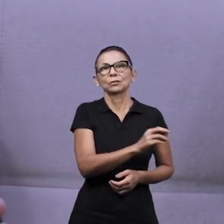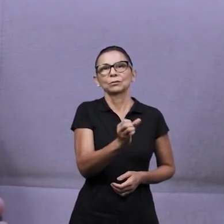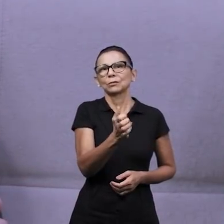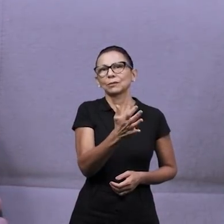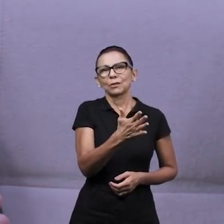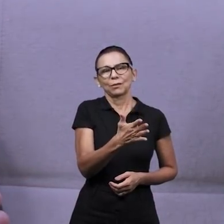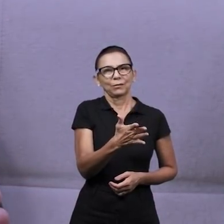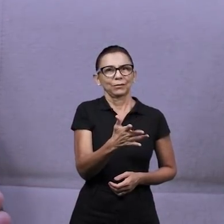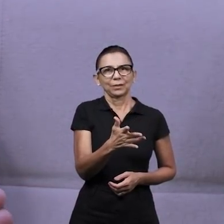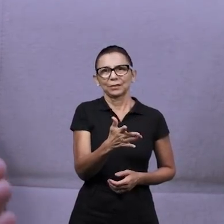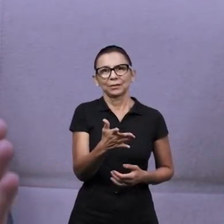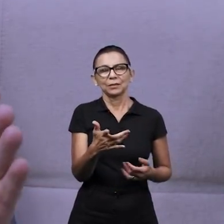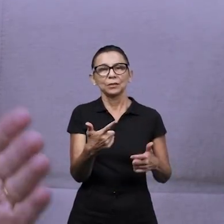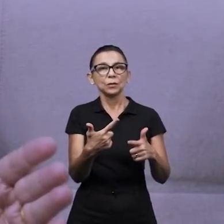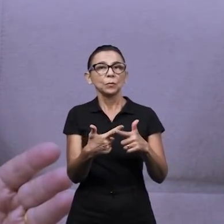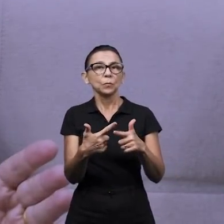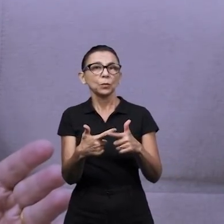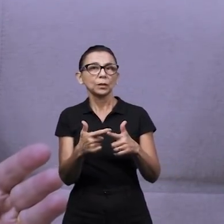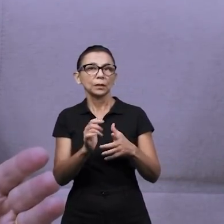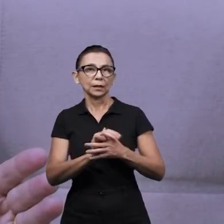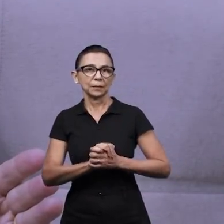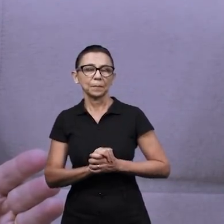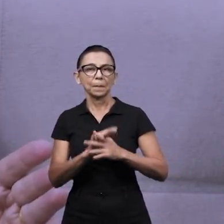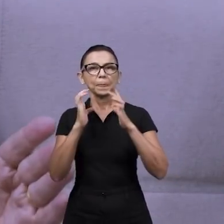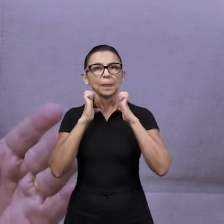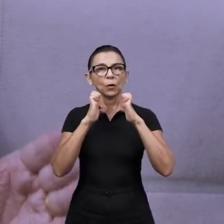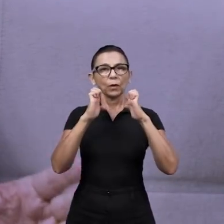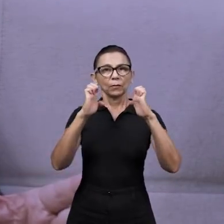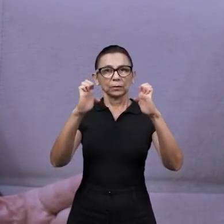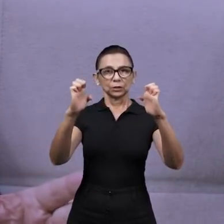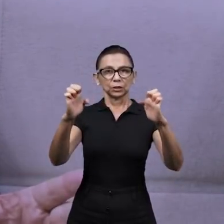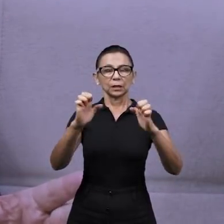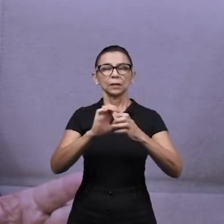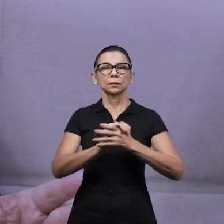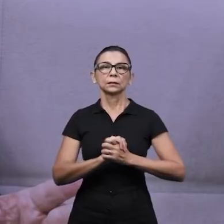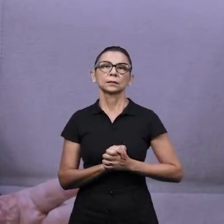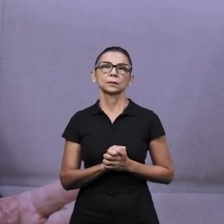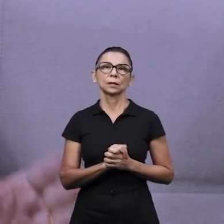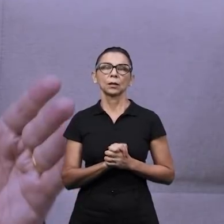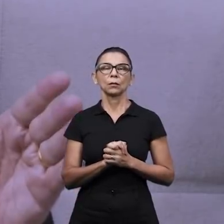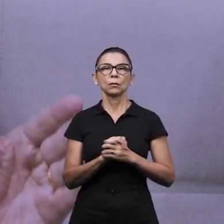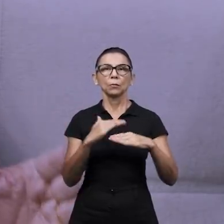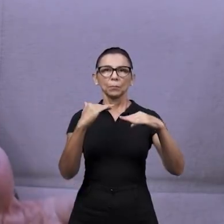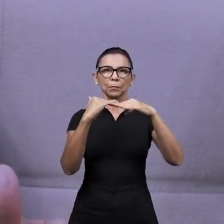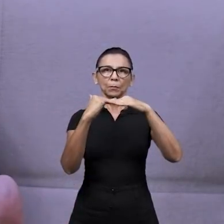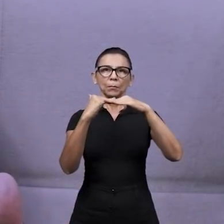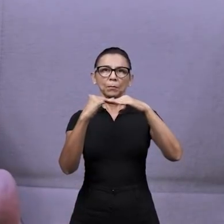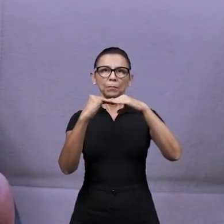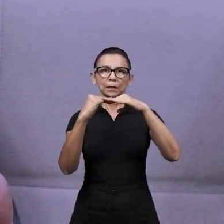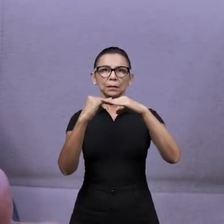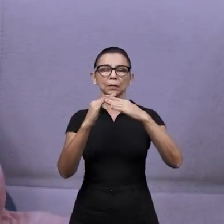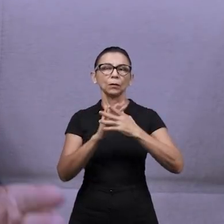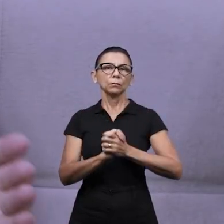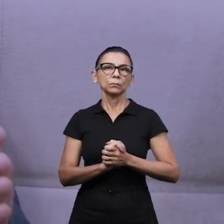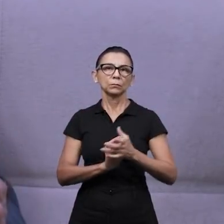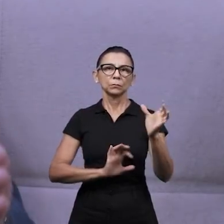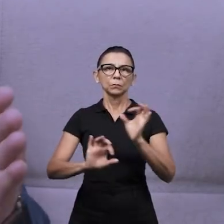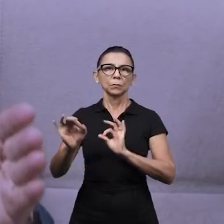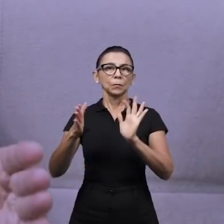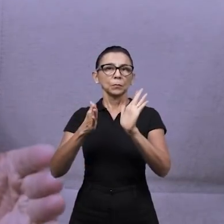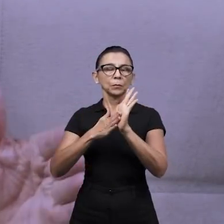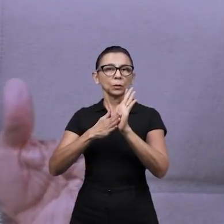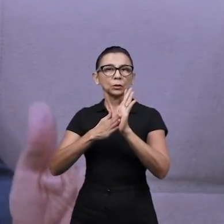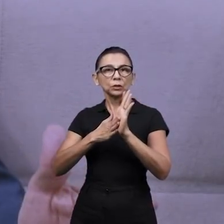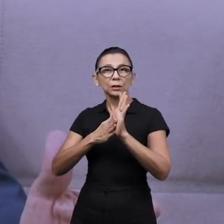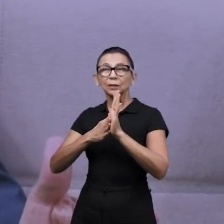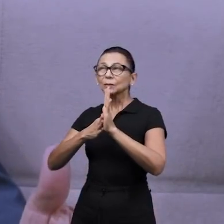Evangelho são as balizas, os padrões de um projeto que Deus